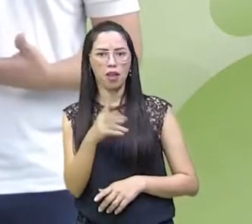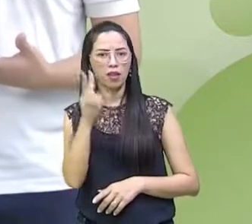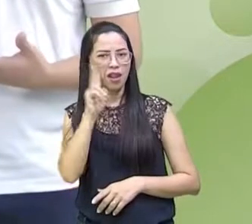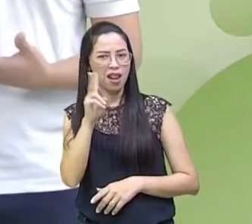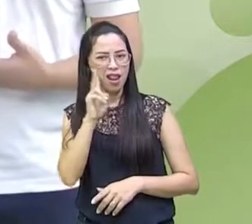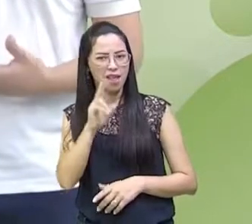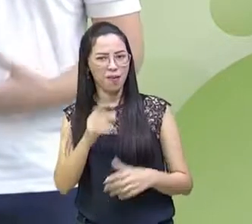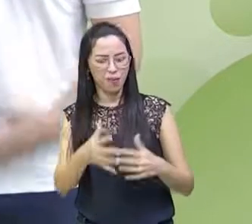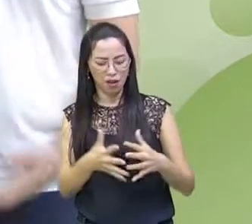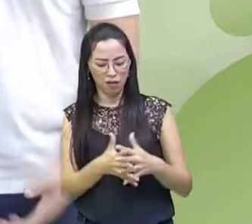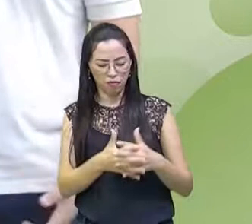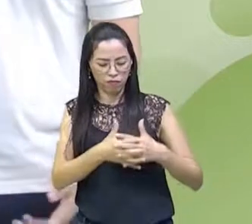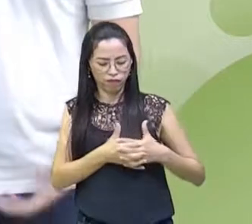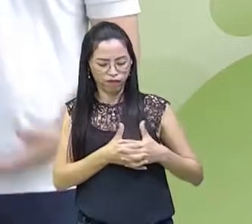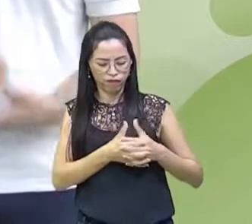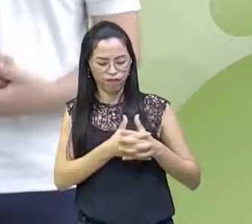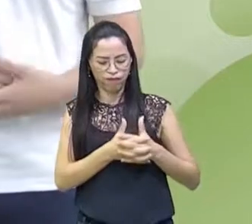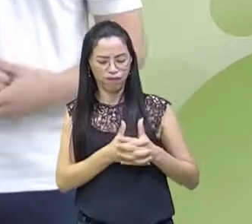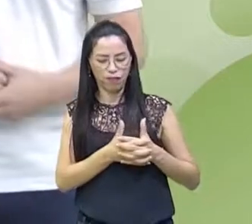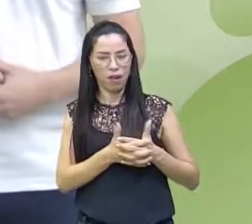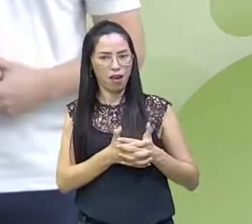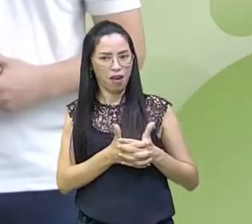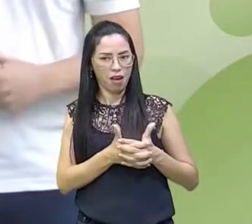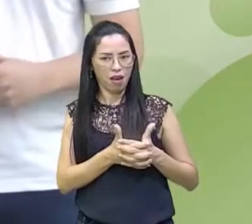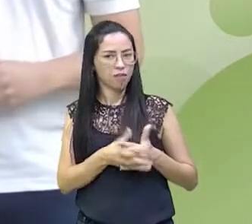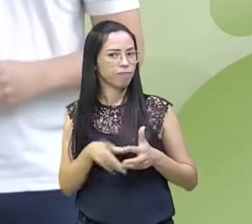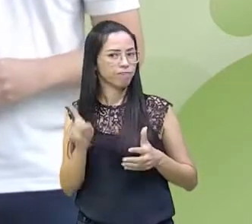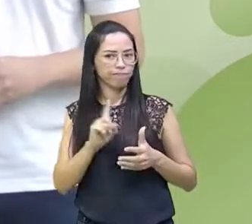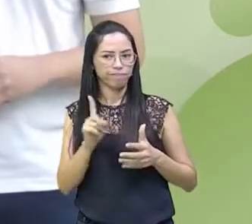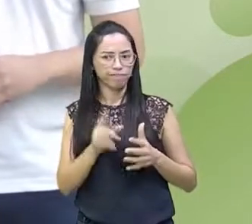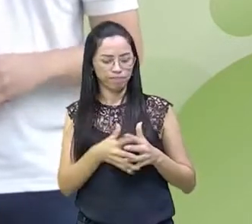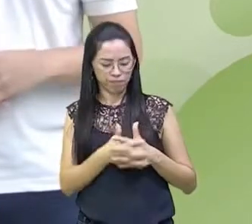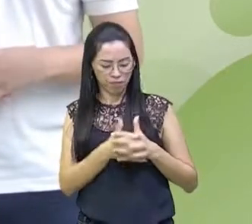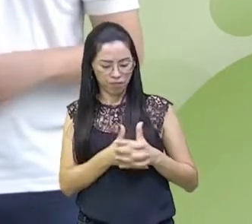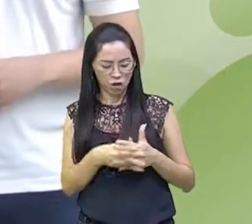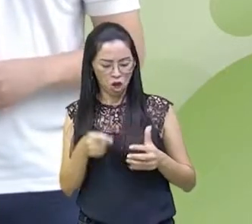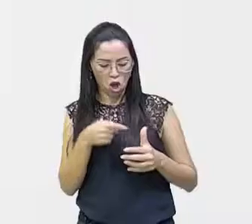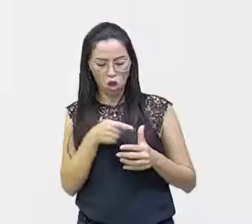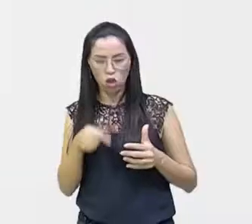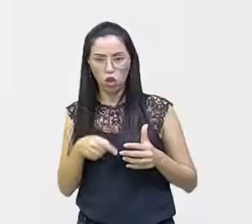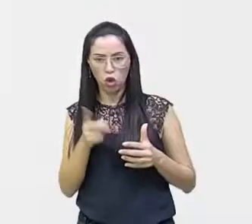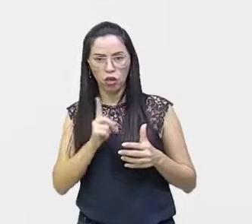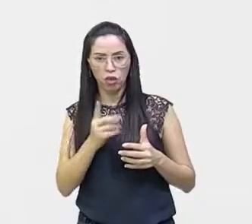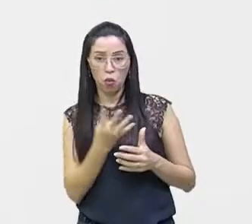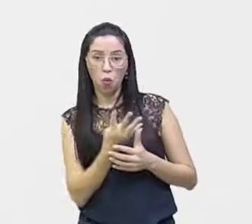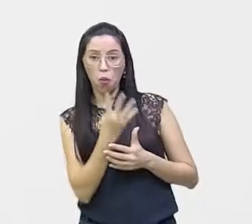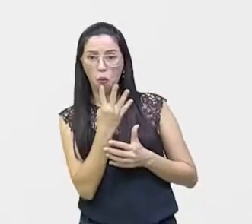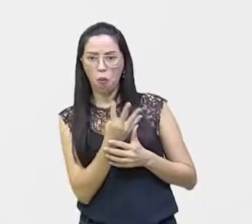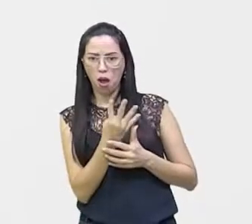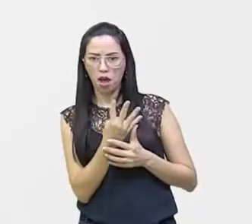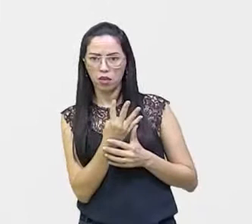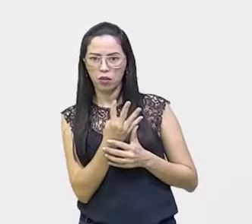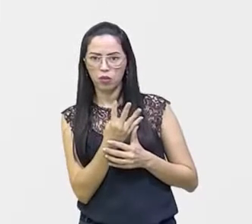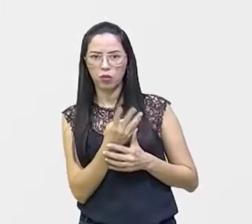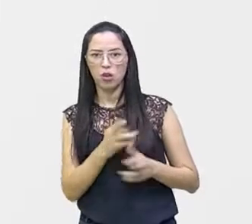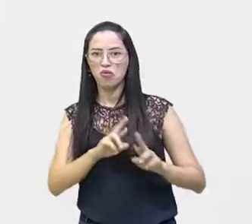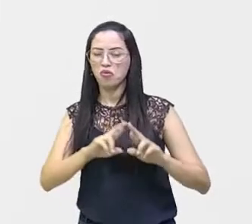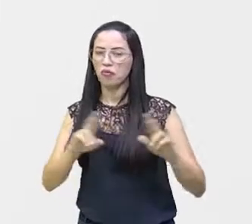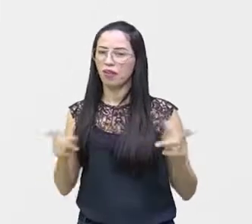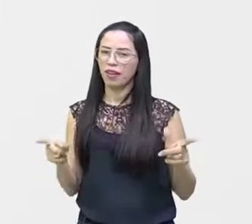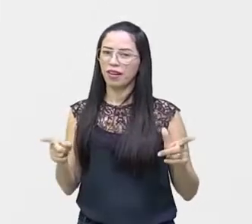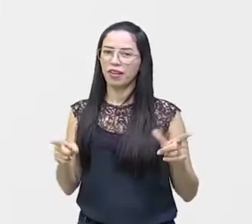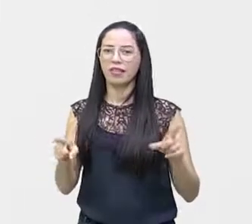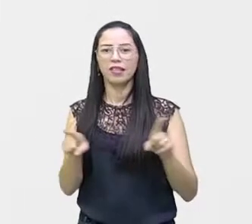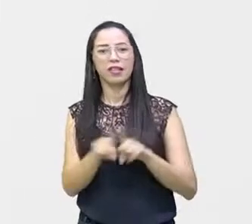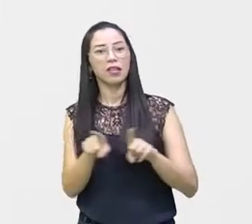o jacaré-açu, que além do jacaré, existe o peixes que possuem a circulação